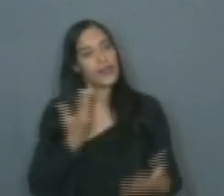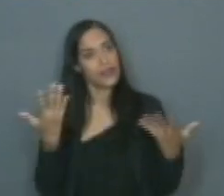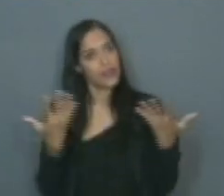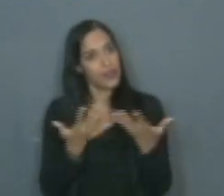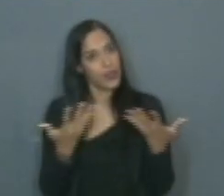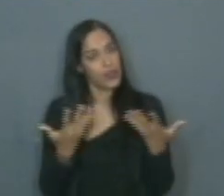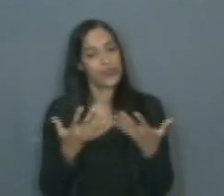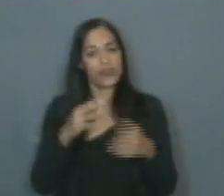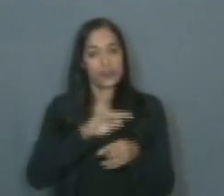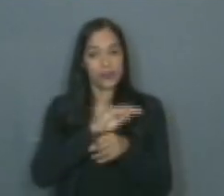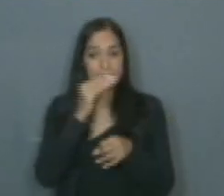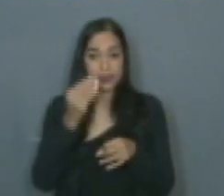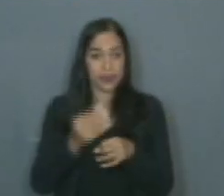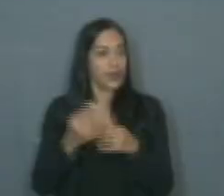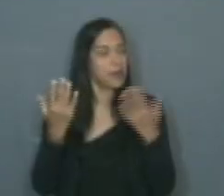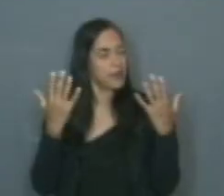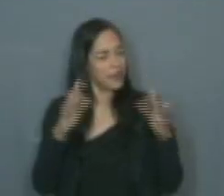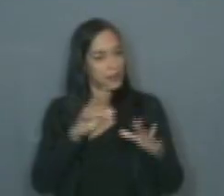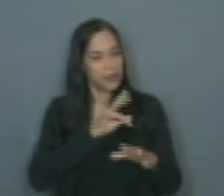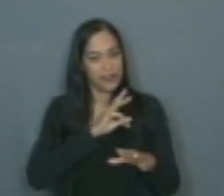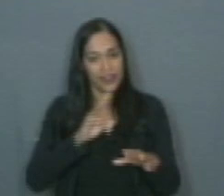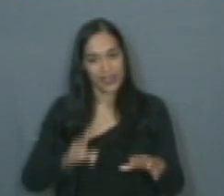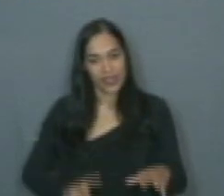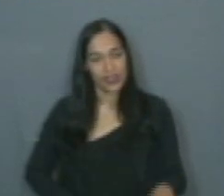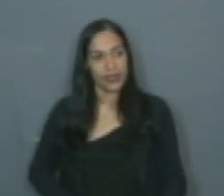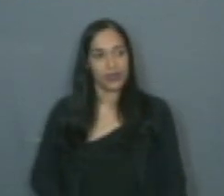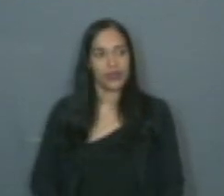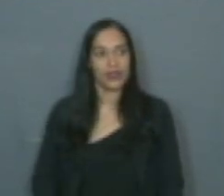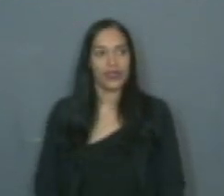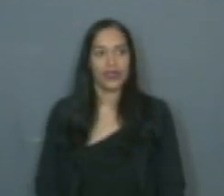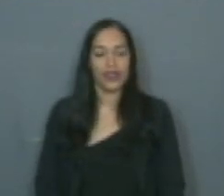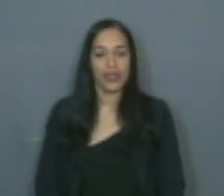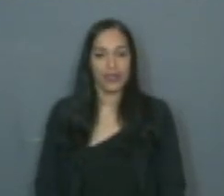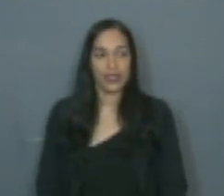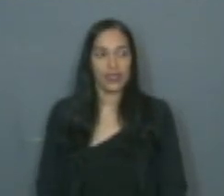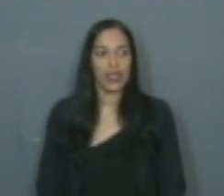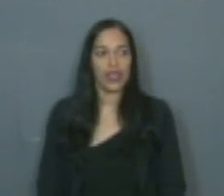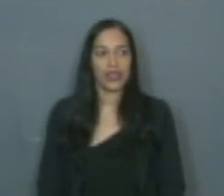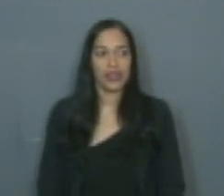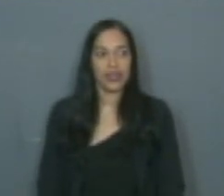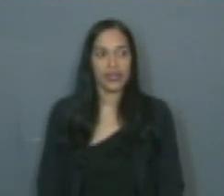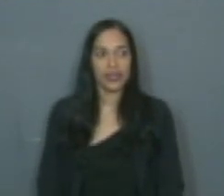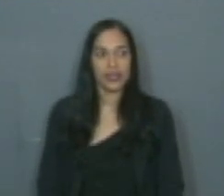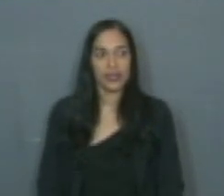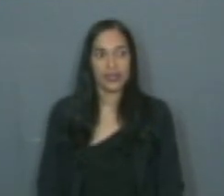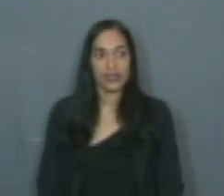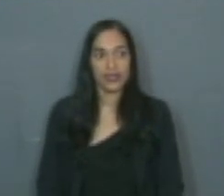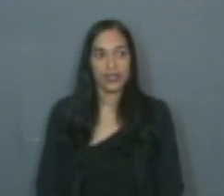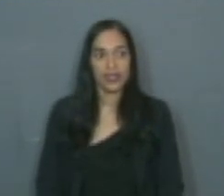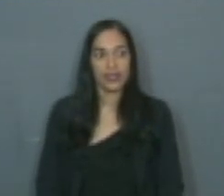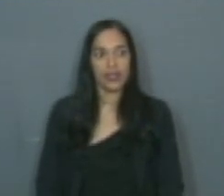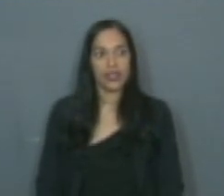vereador. Obrigado, vereador. Eu cato sua parte e quero só concluir